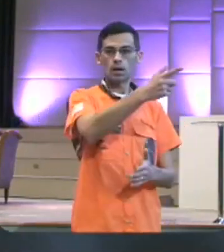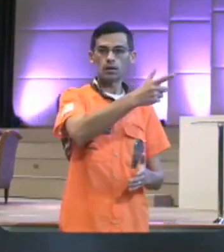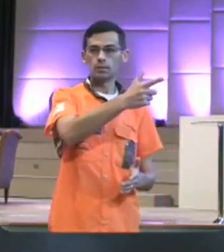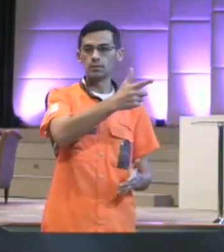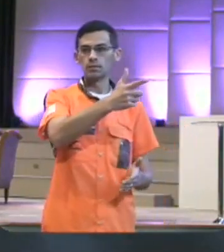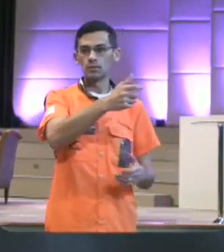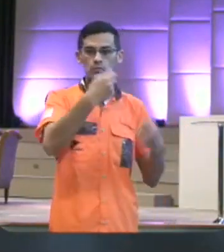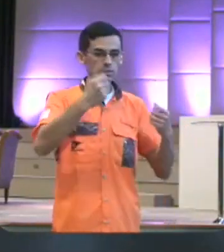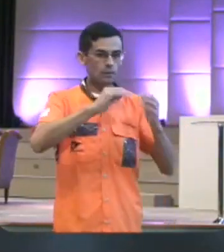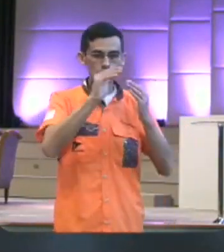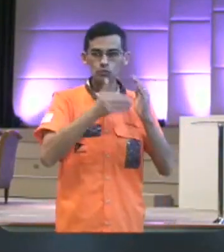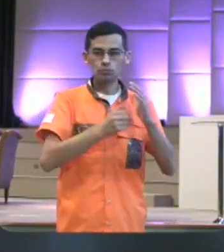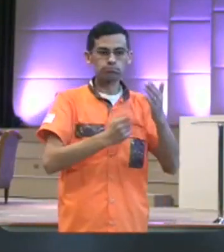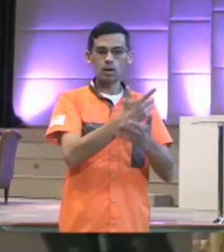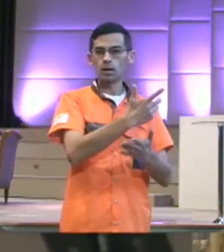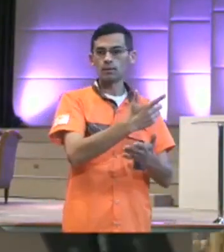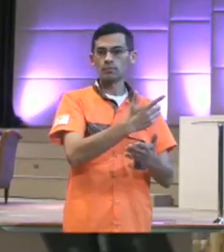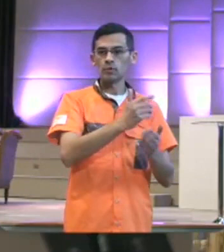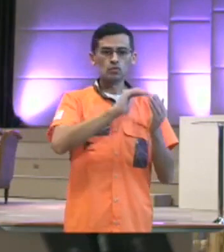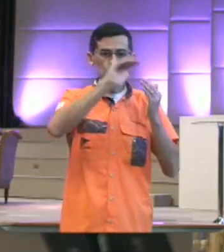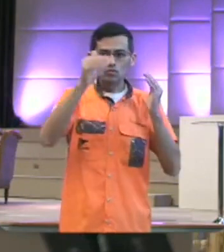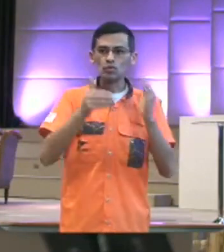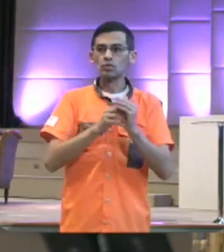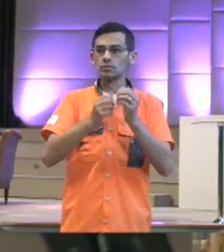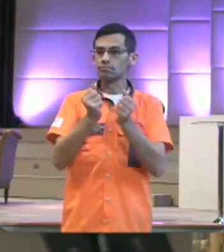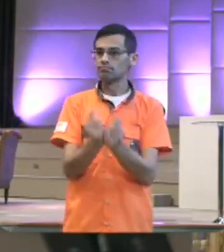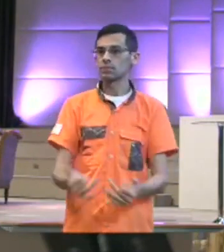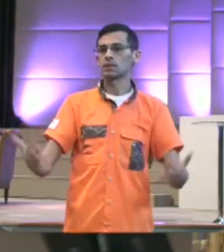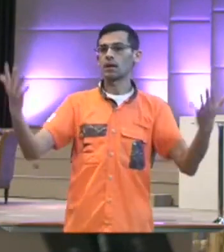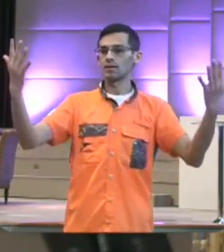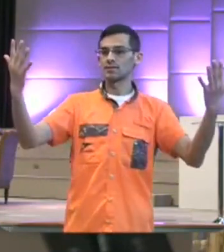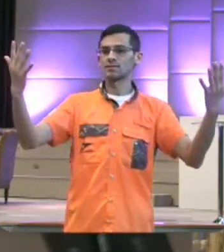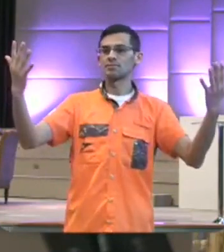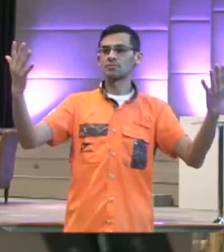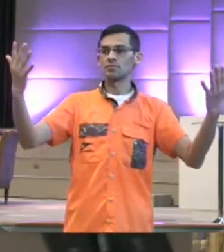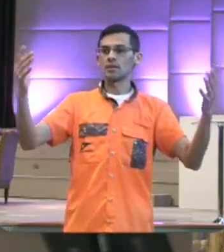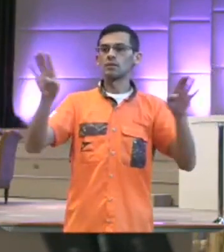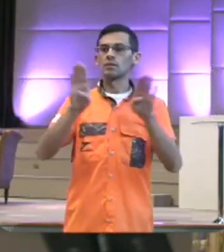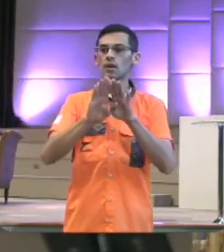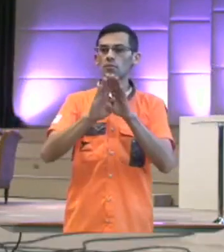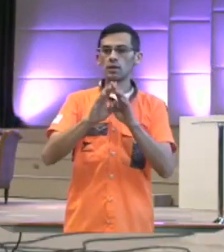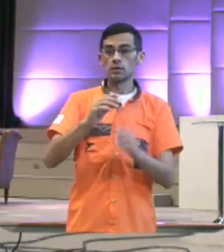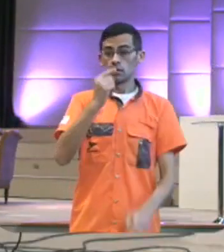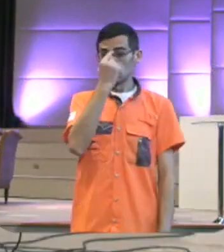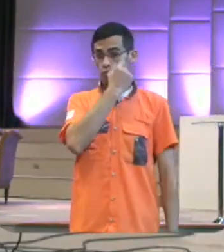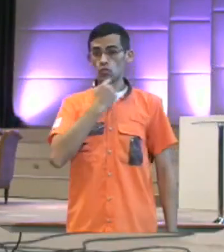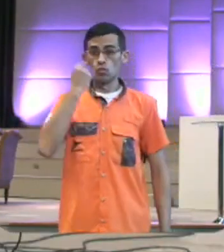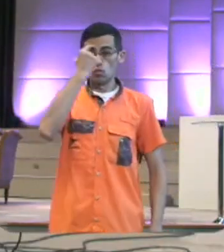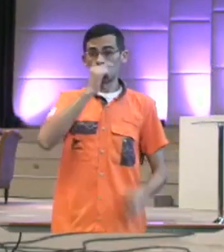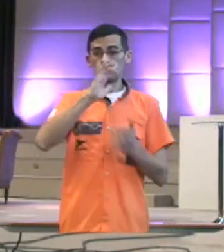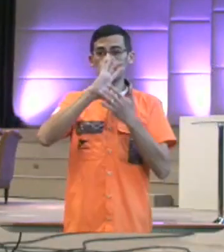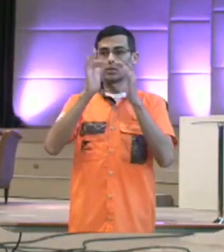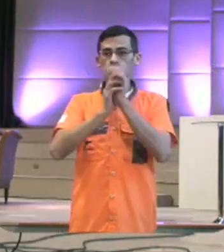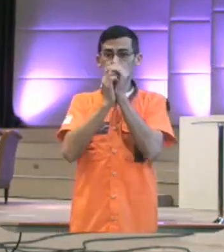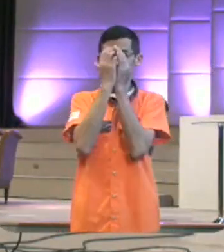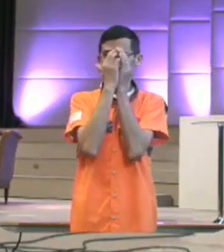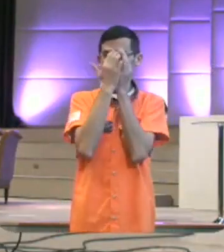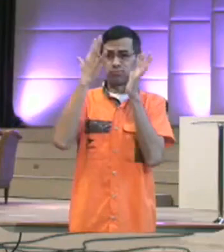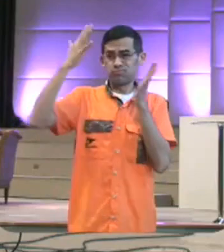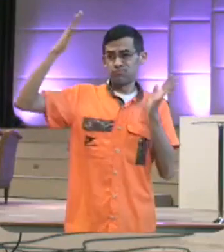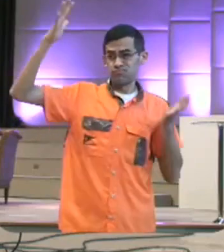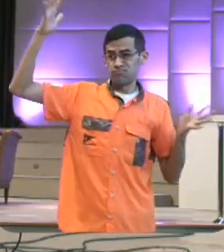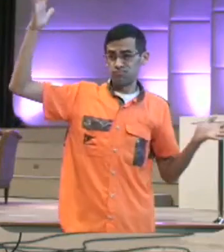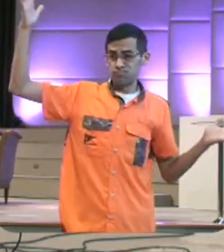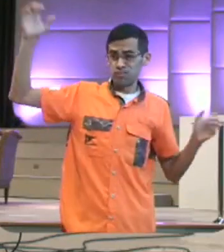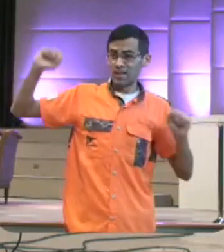imposto. Eles viram tudo isso. Eles viram o rosto de Jesus